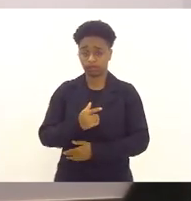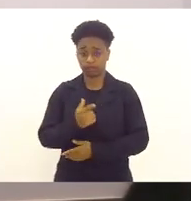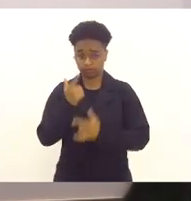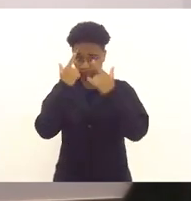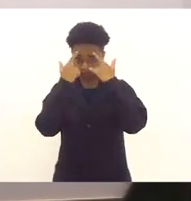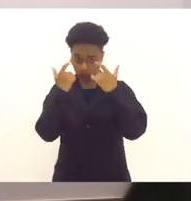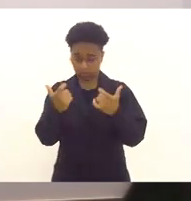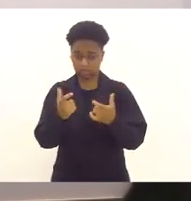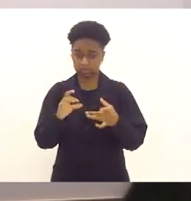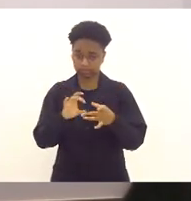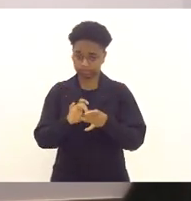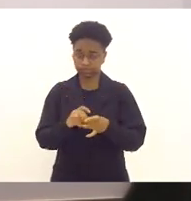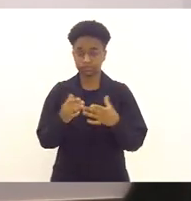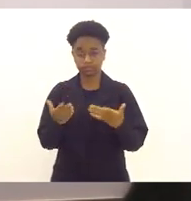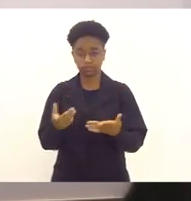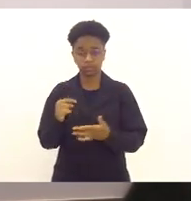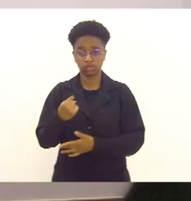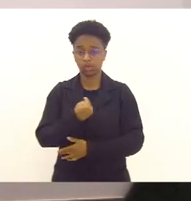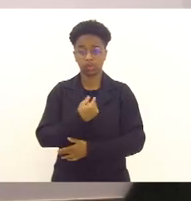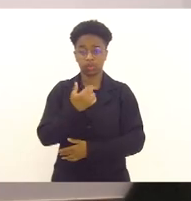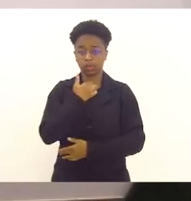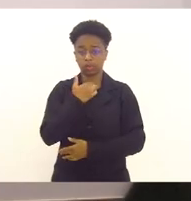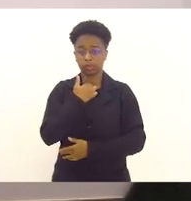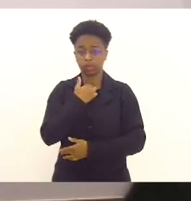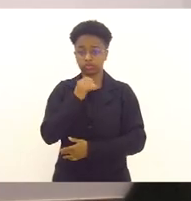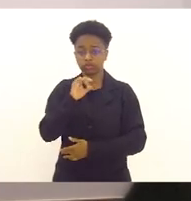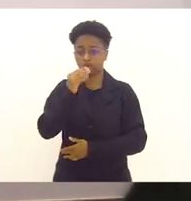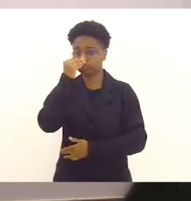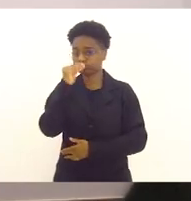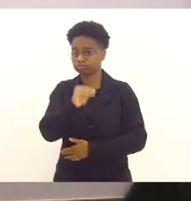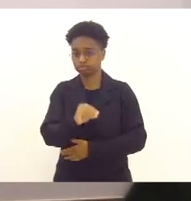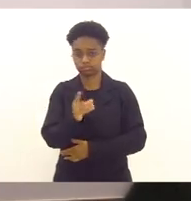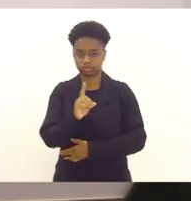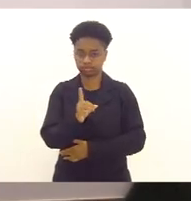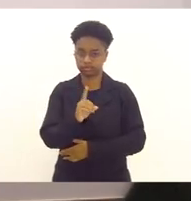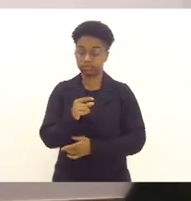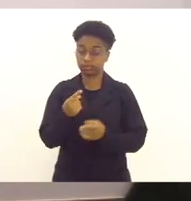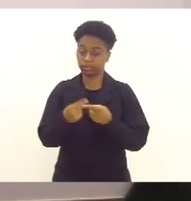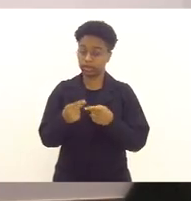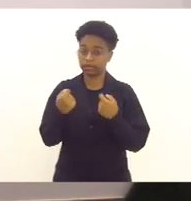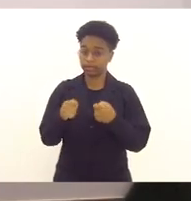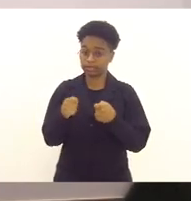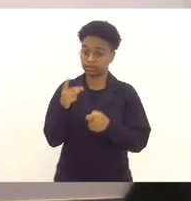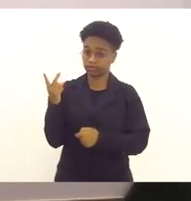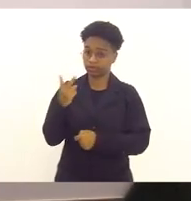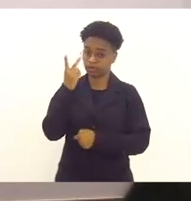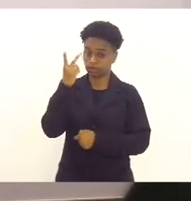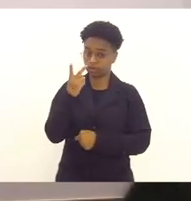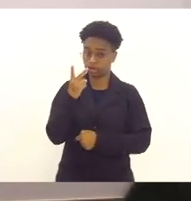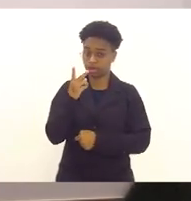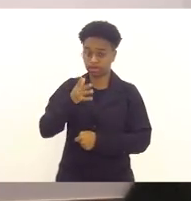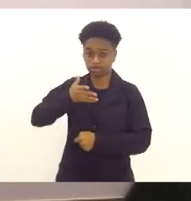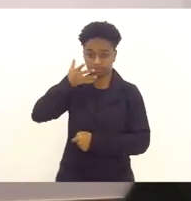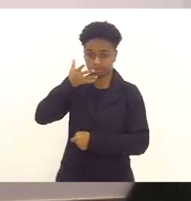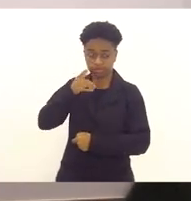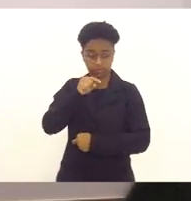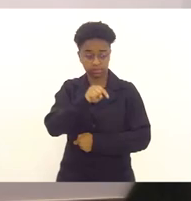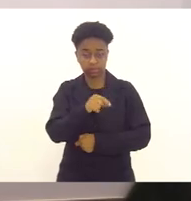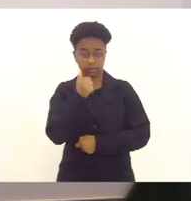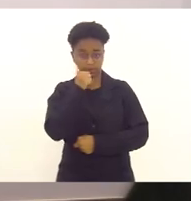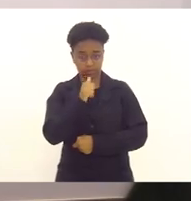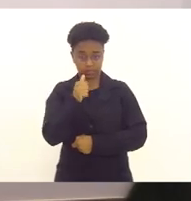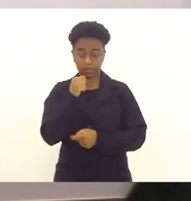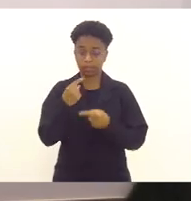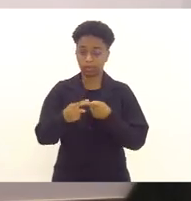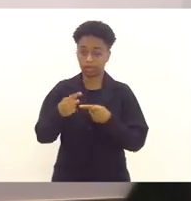vida de violência que a gente não pode simplesmente descartar a gente tem que valorar a palavra dessa mulher nesse